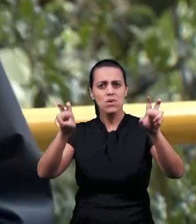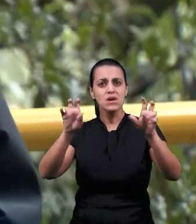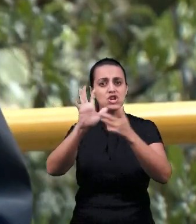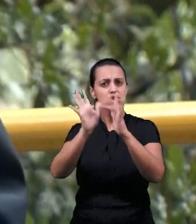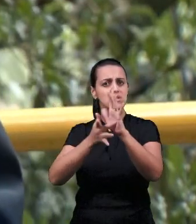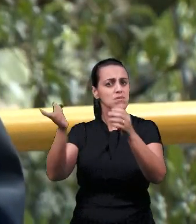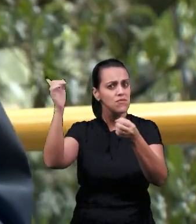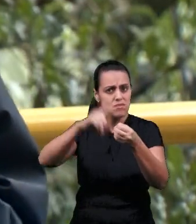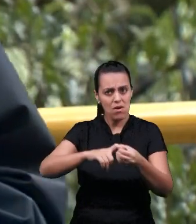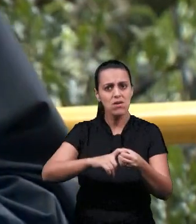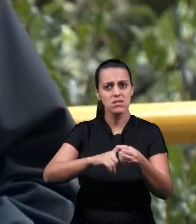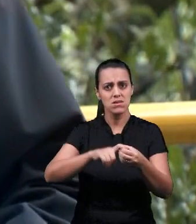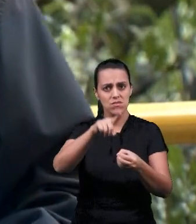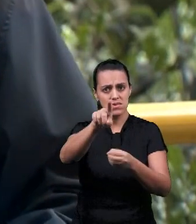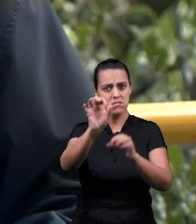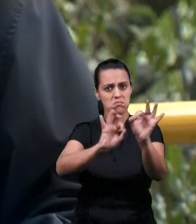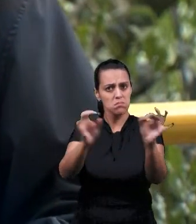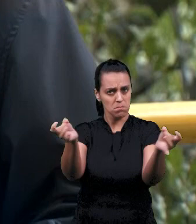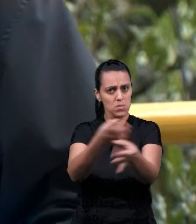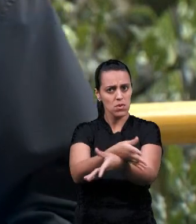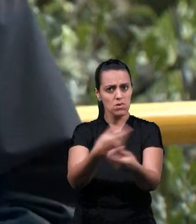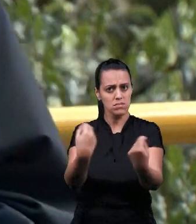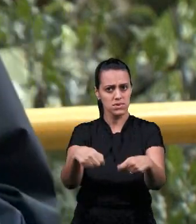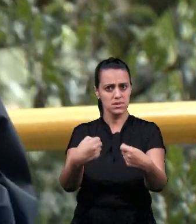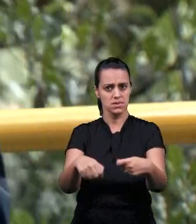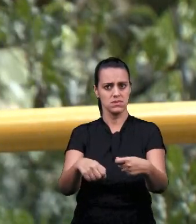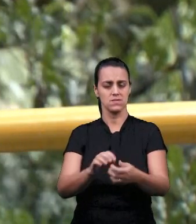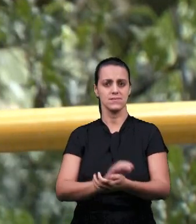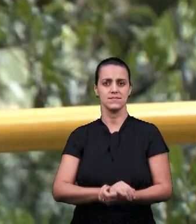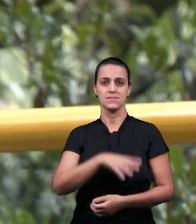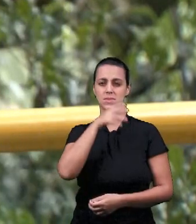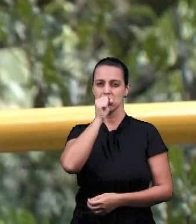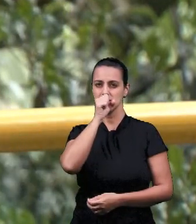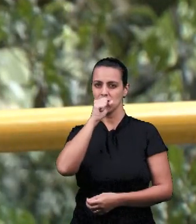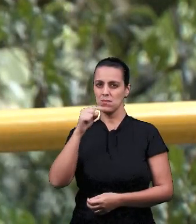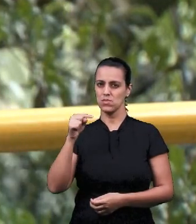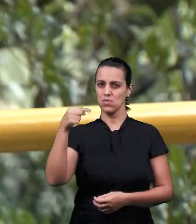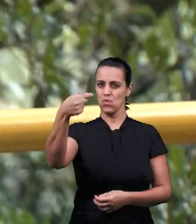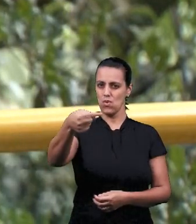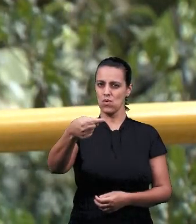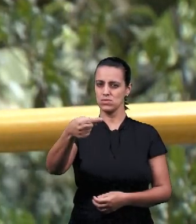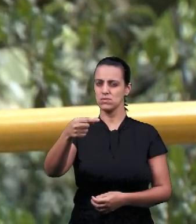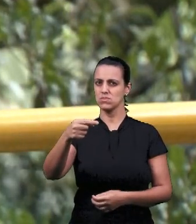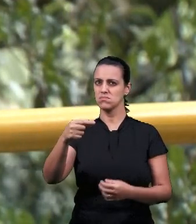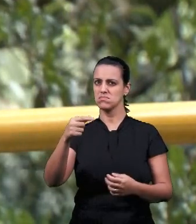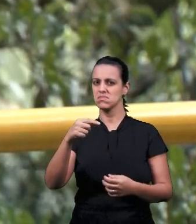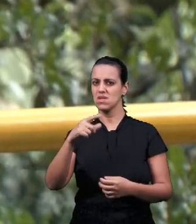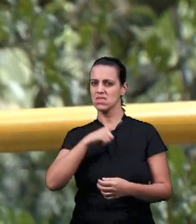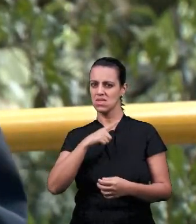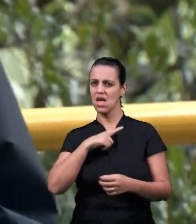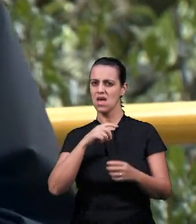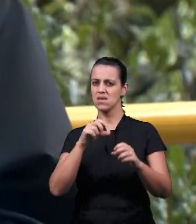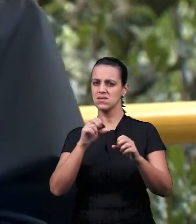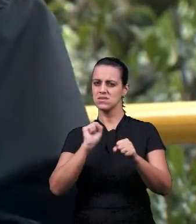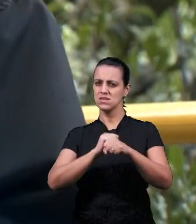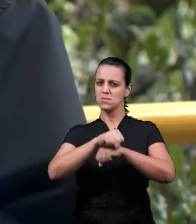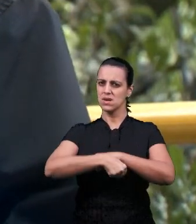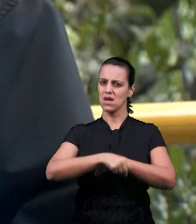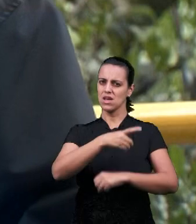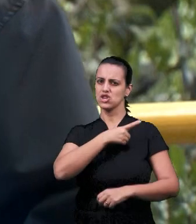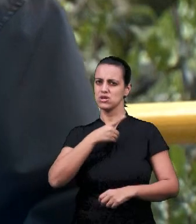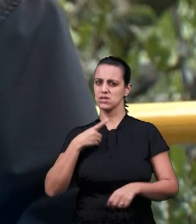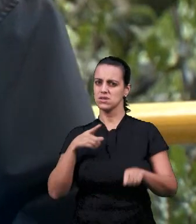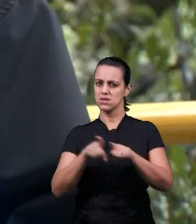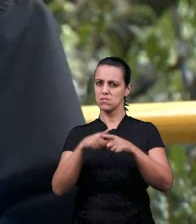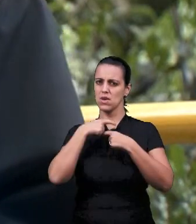Pessoalmente, então, o nosso seminário é para isso. Sábado próximo, devemos ter um pequeno seminário para diáconos e obreiros. E